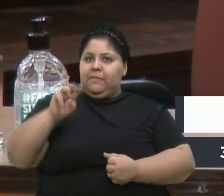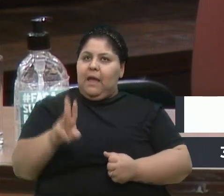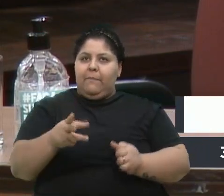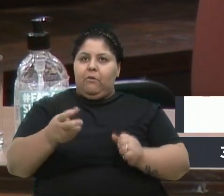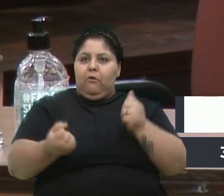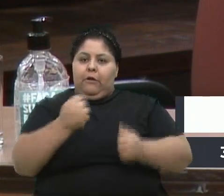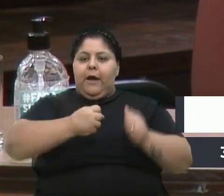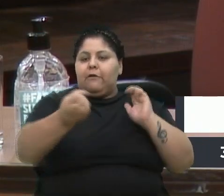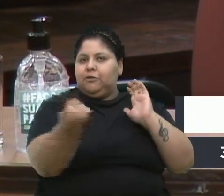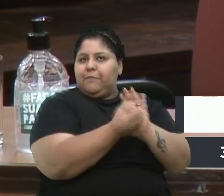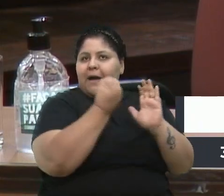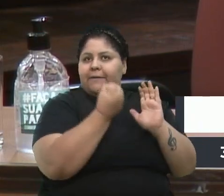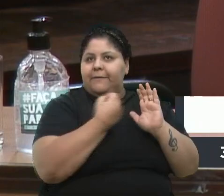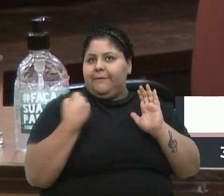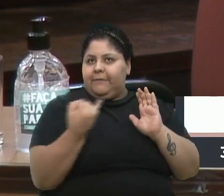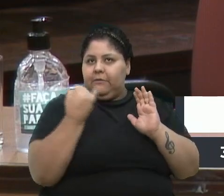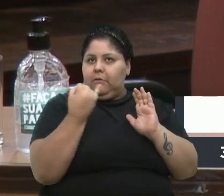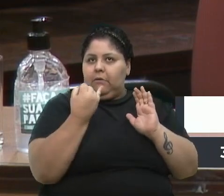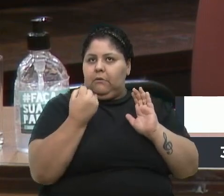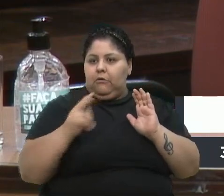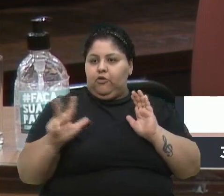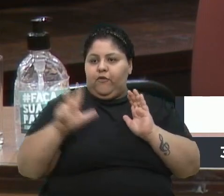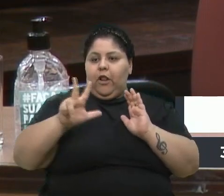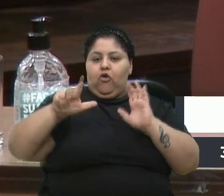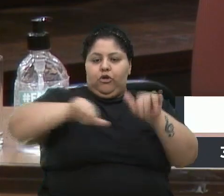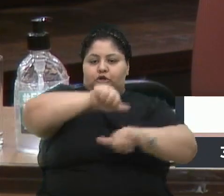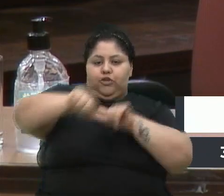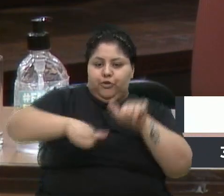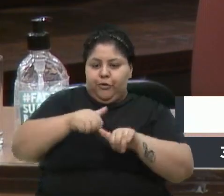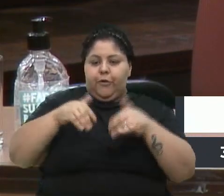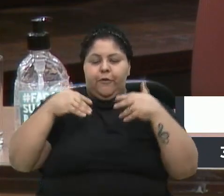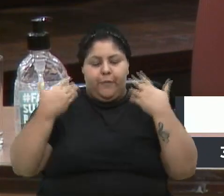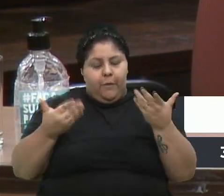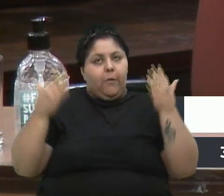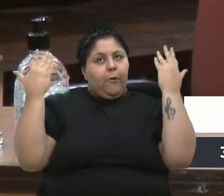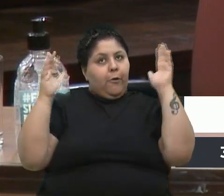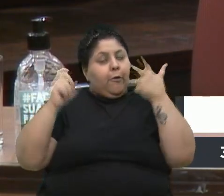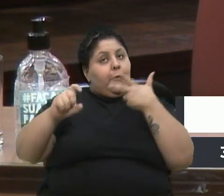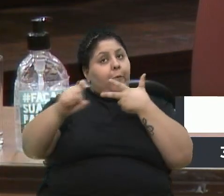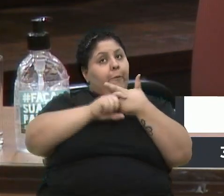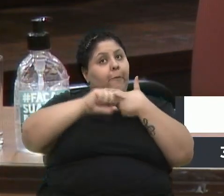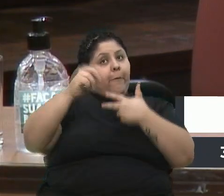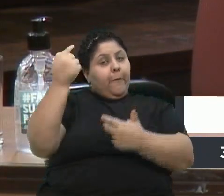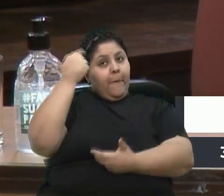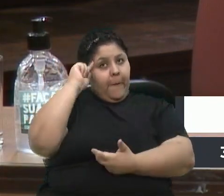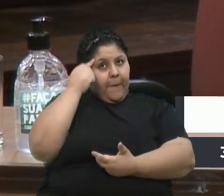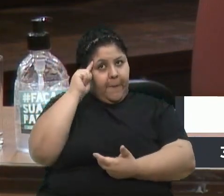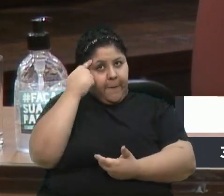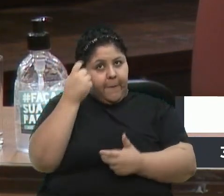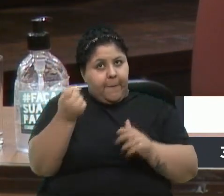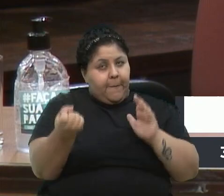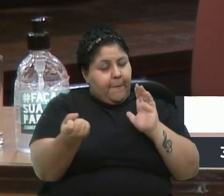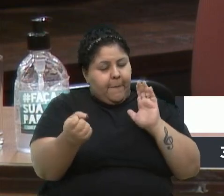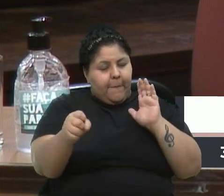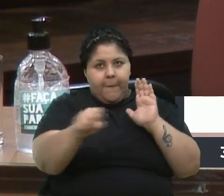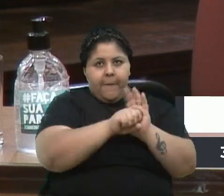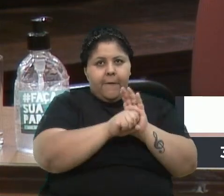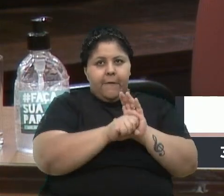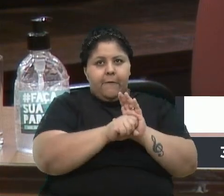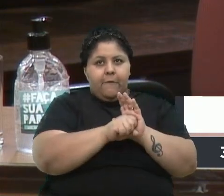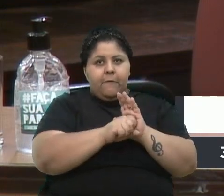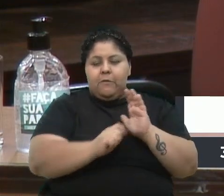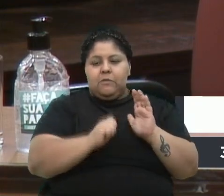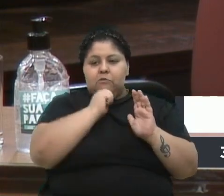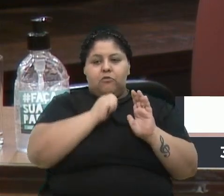que, então, os valores estão invertidos hoje, vereador. Então, parabéns ao Executivo que está pensando nessa proposta, mas não adianta a gente gastar